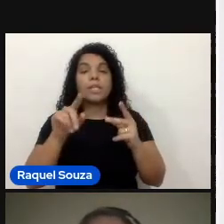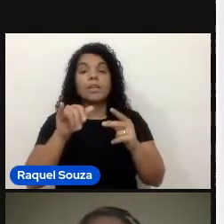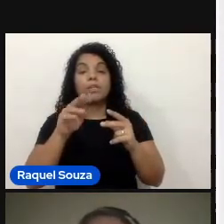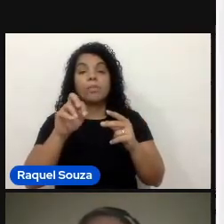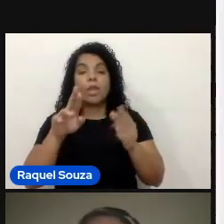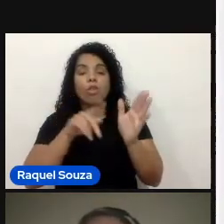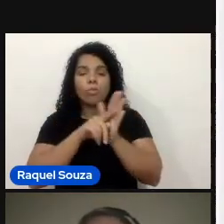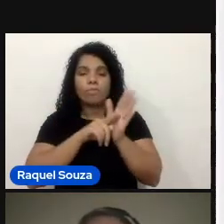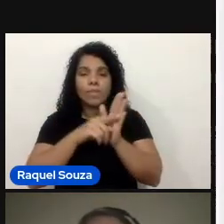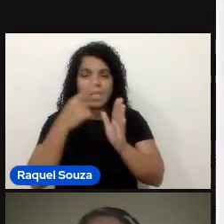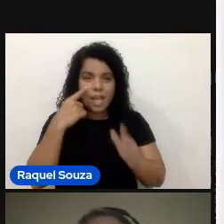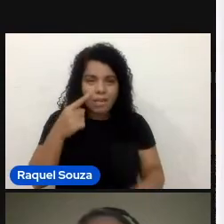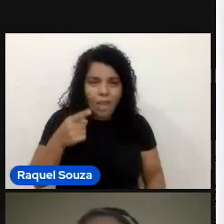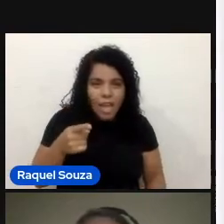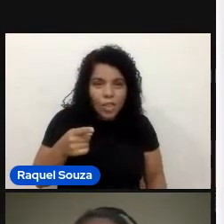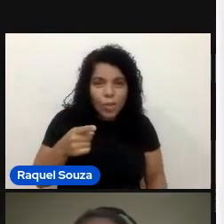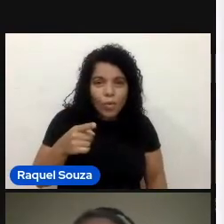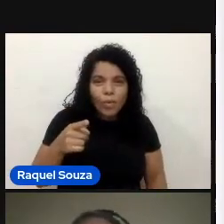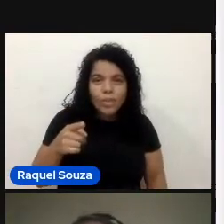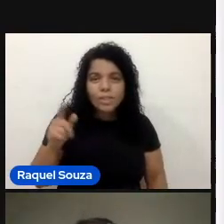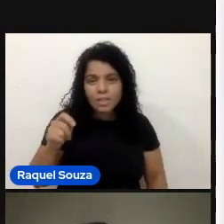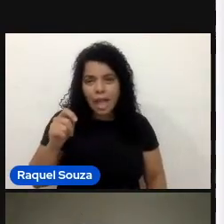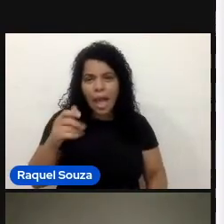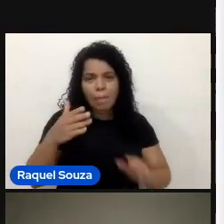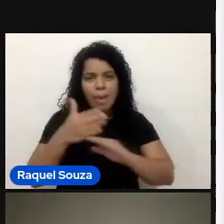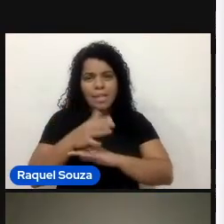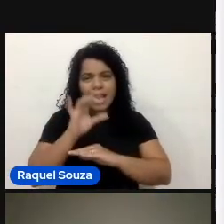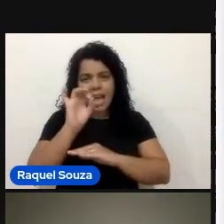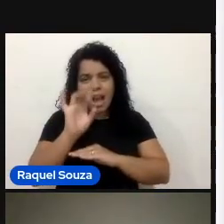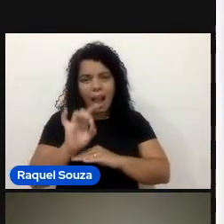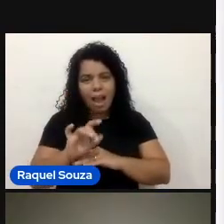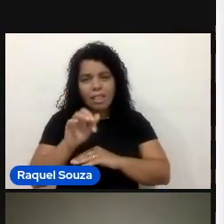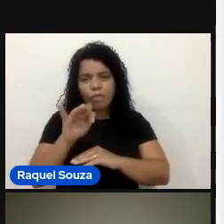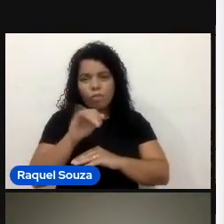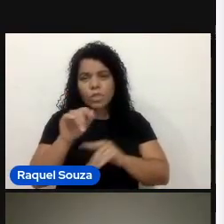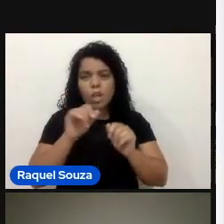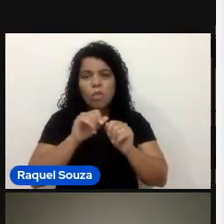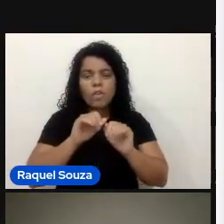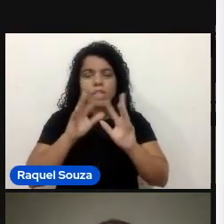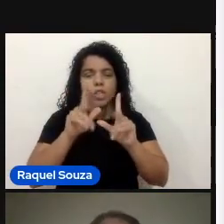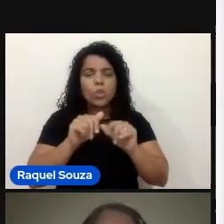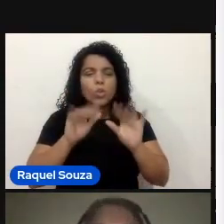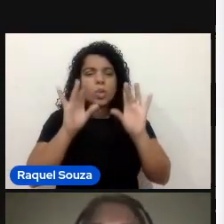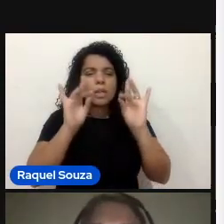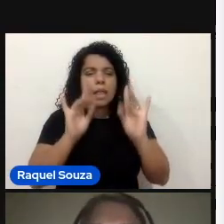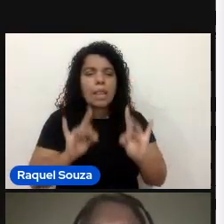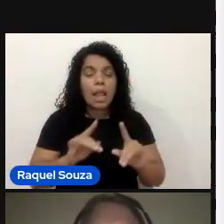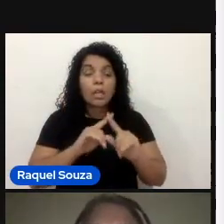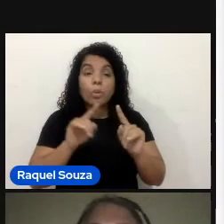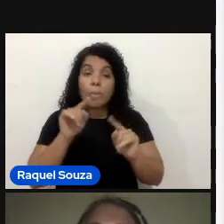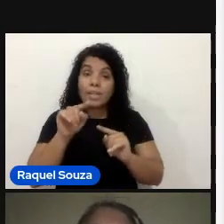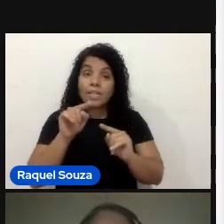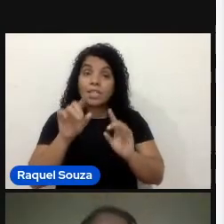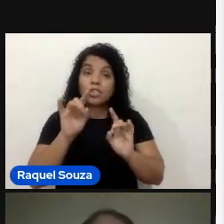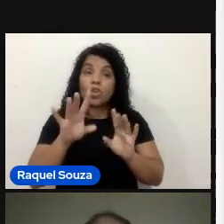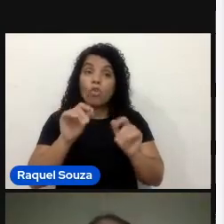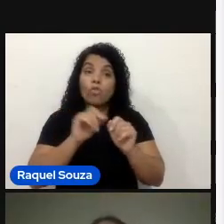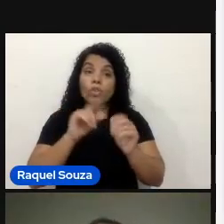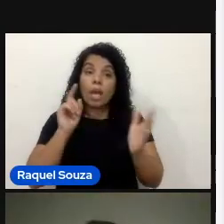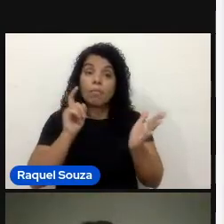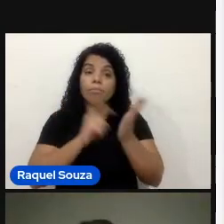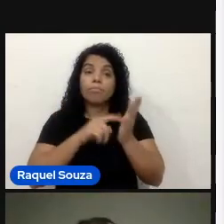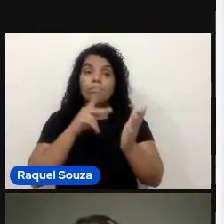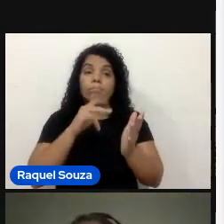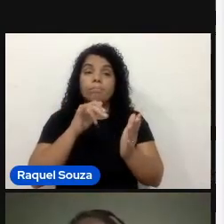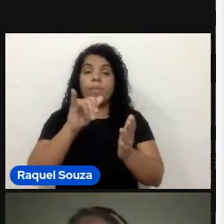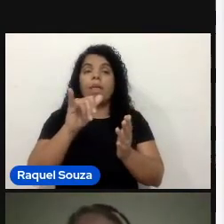vendo que você tem como até entrar em cada função e fazer tudo bem detalhado. Mas aqui no caso eu só vou dar play e ele